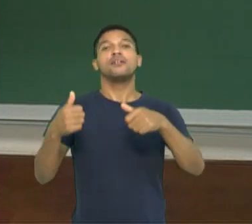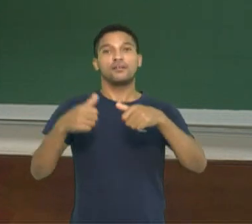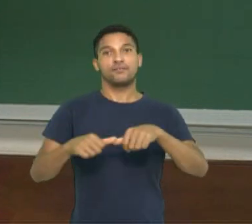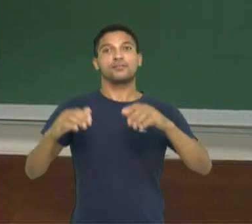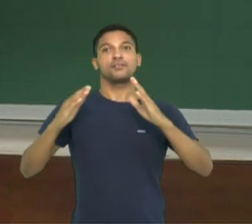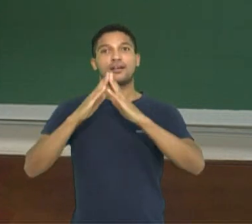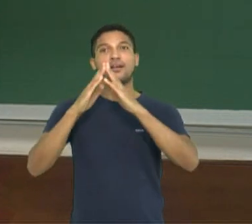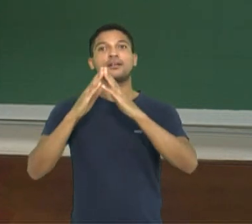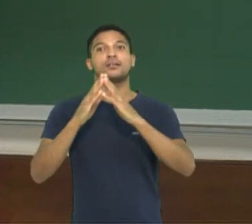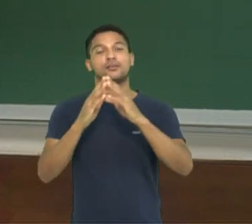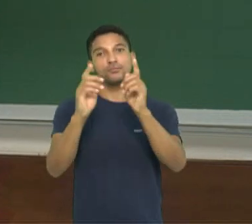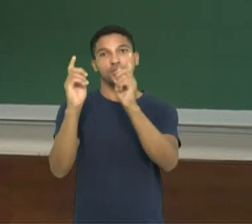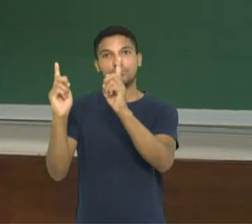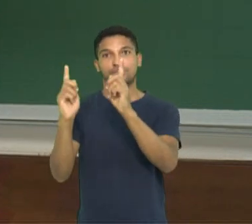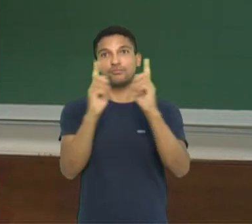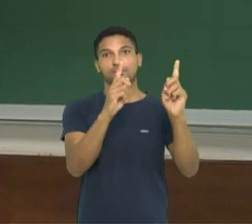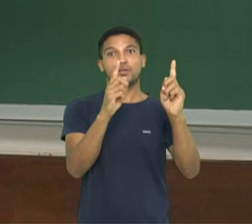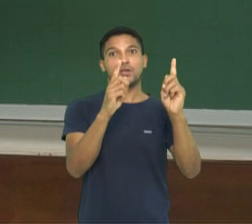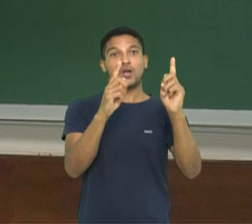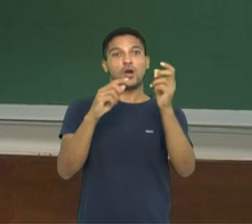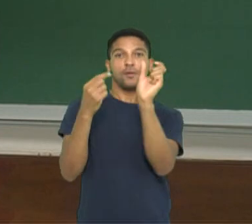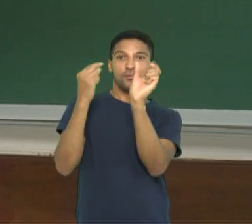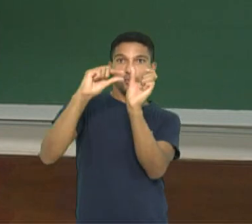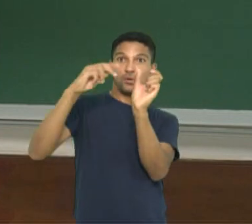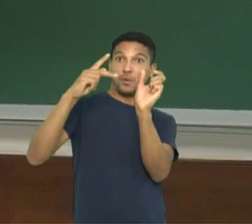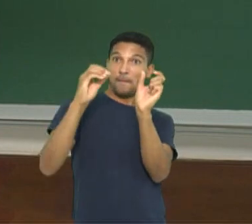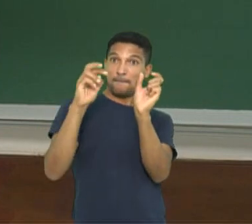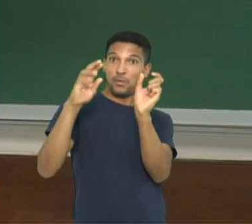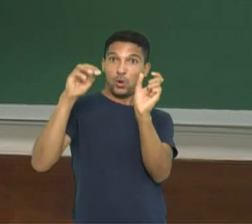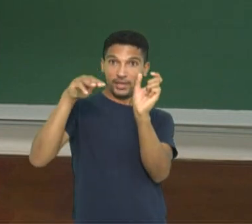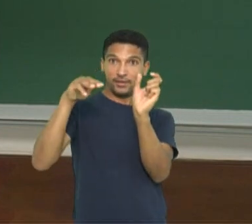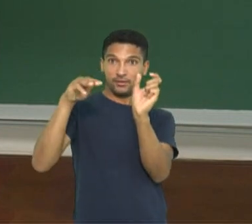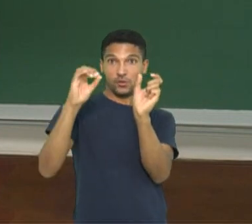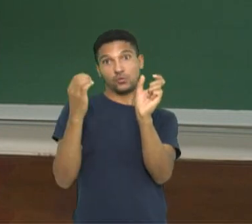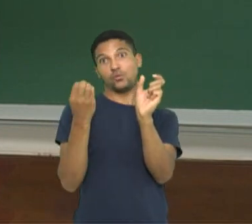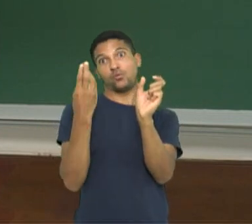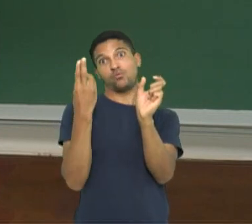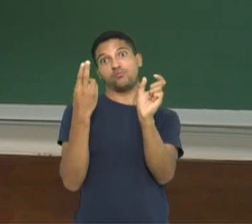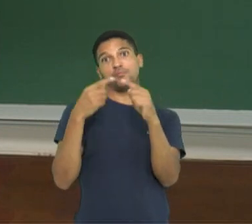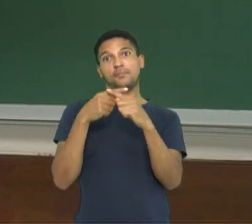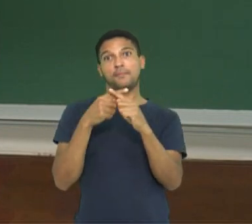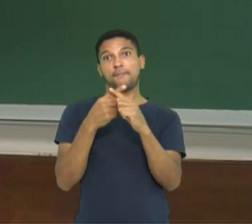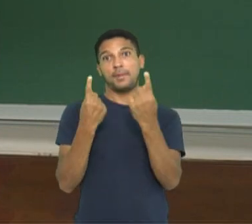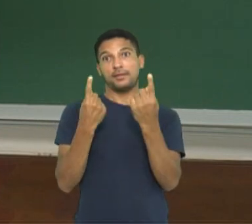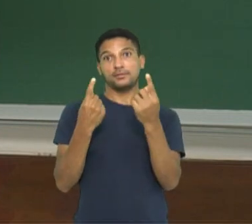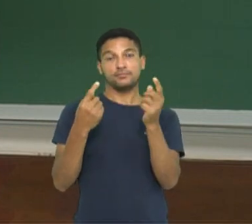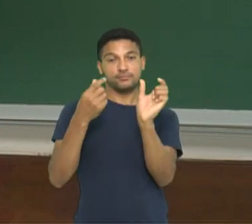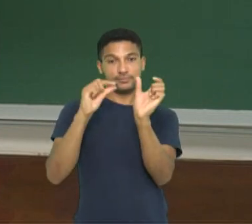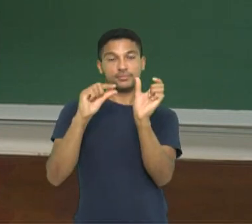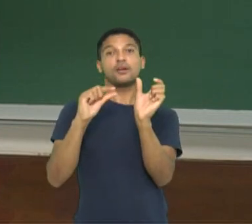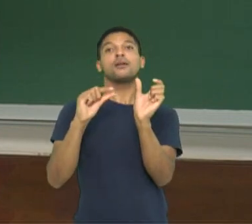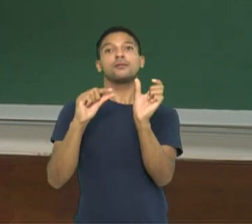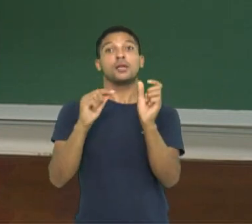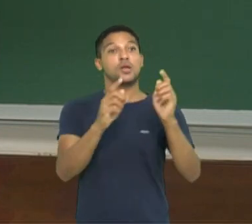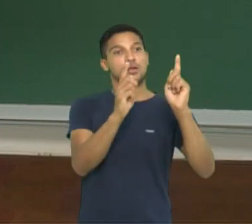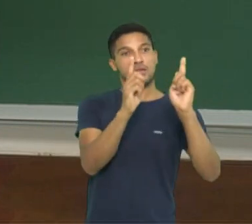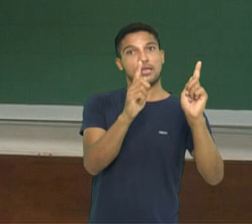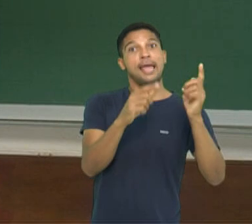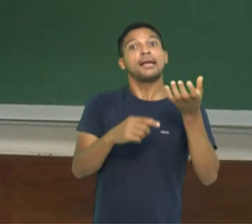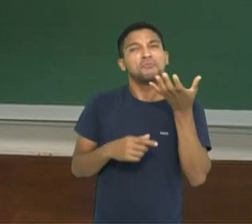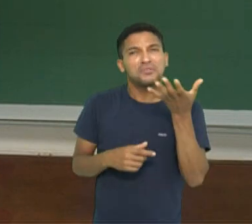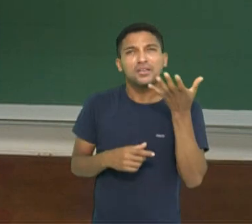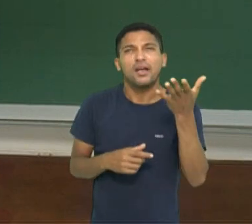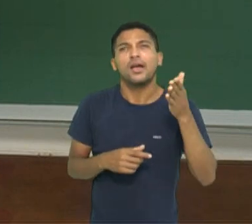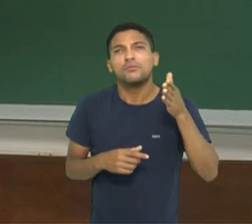escola, porém, existe a pandemia, né? No entanto, existe a pandemia. Entretanto, contudo, todavia,